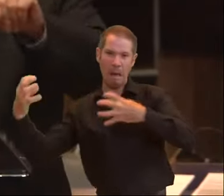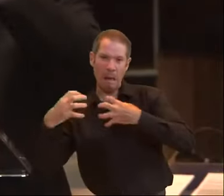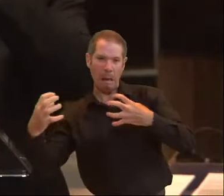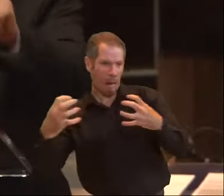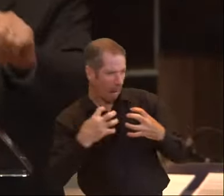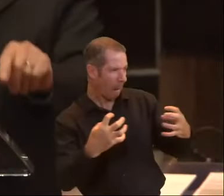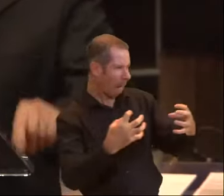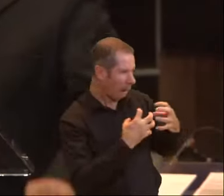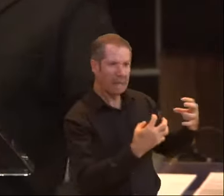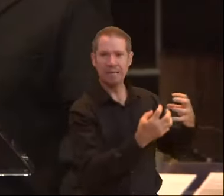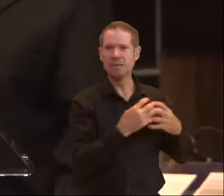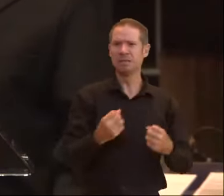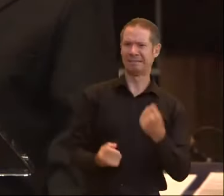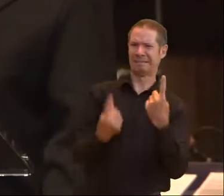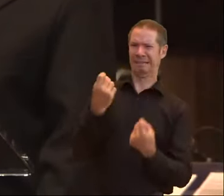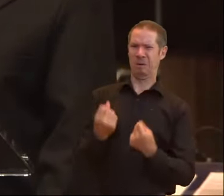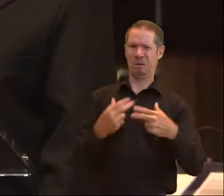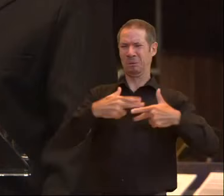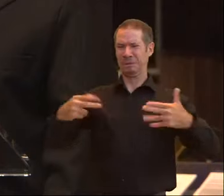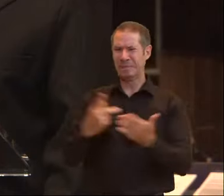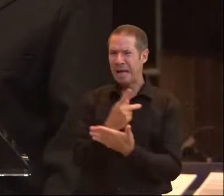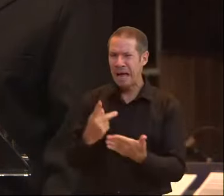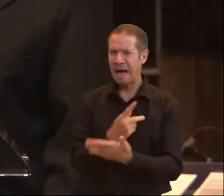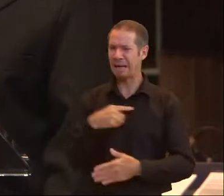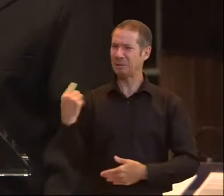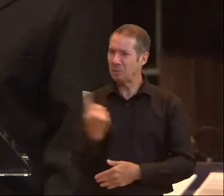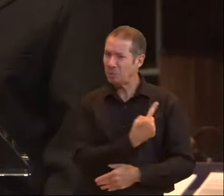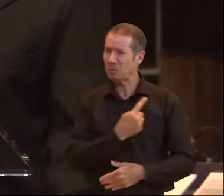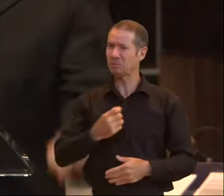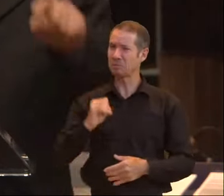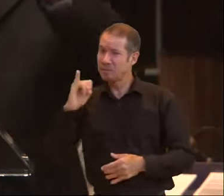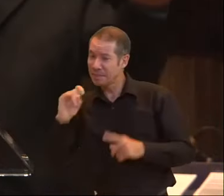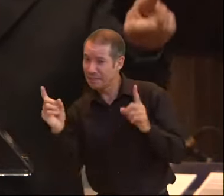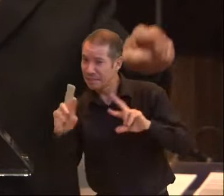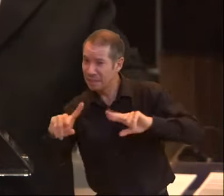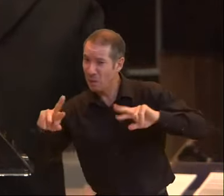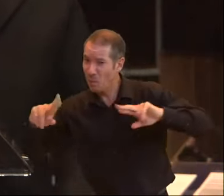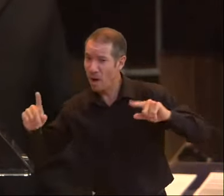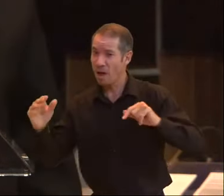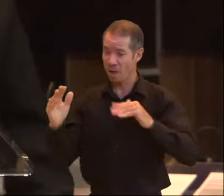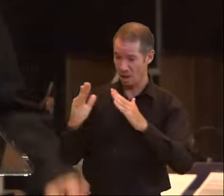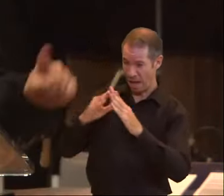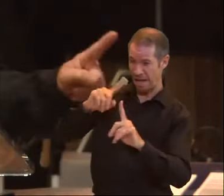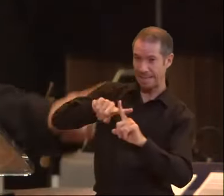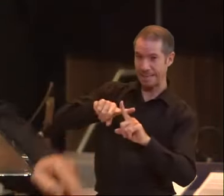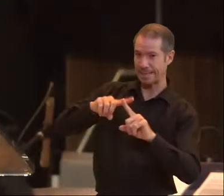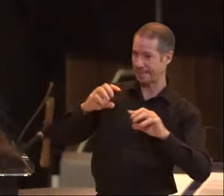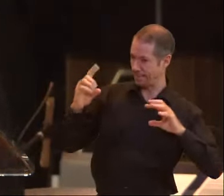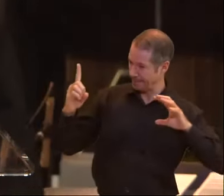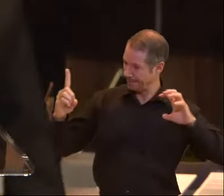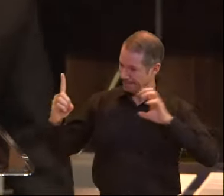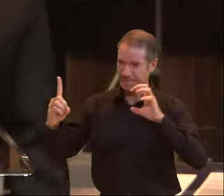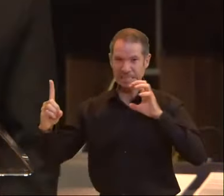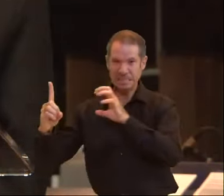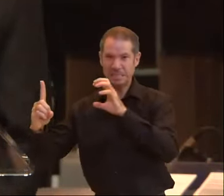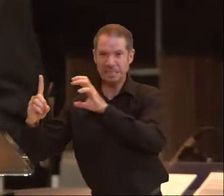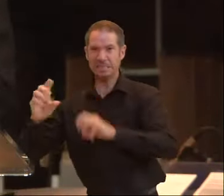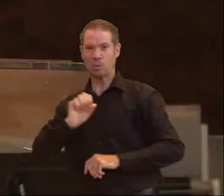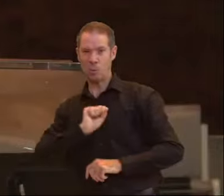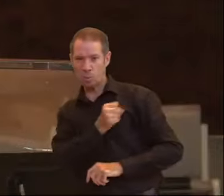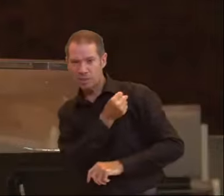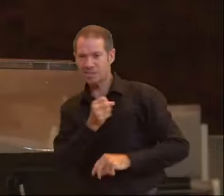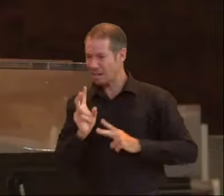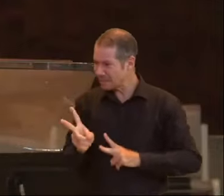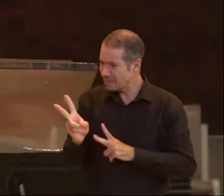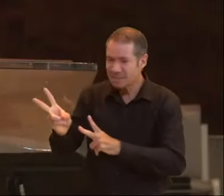não somos, tem alguma coisa errada conosco. A igreja sempre foi perseguida, sempre foi odiada,